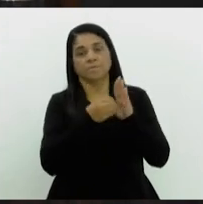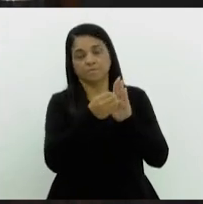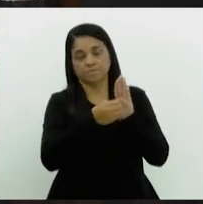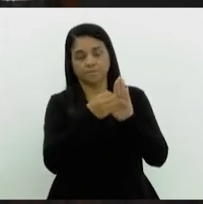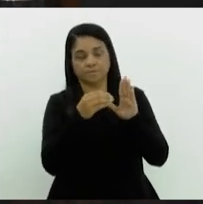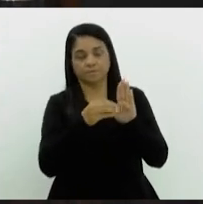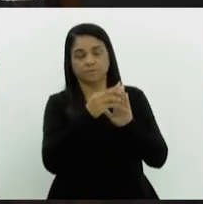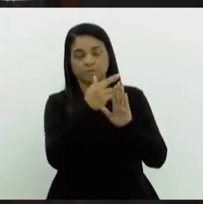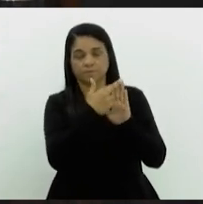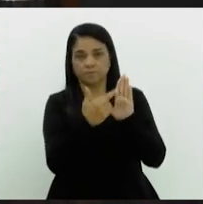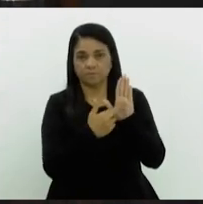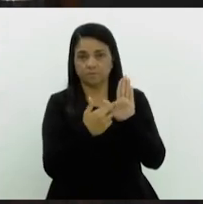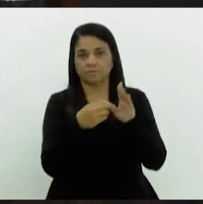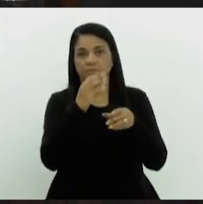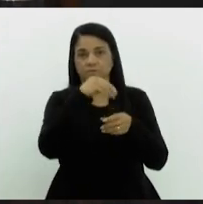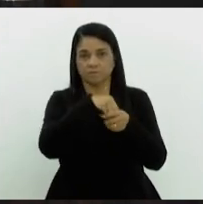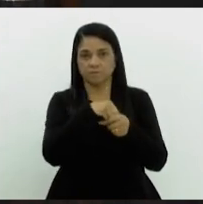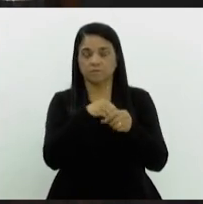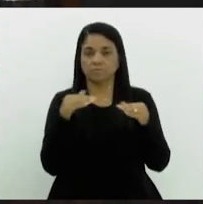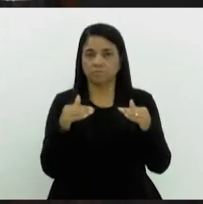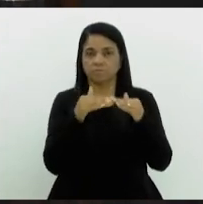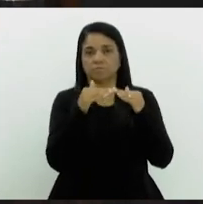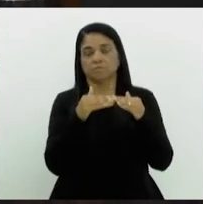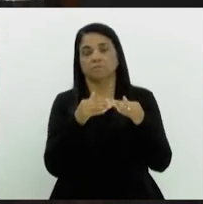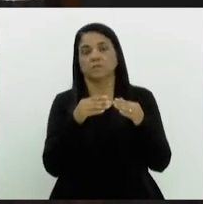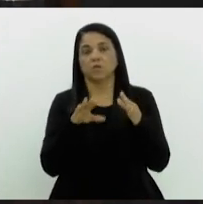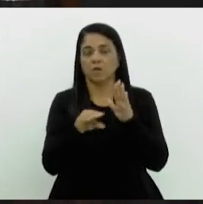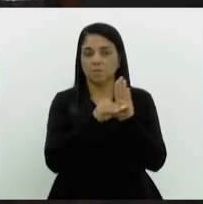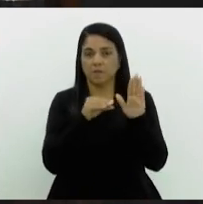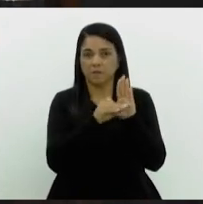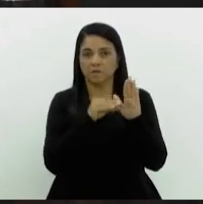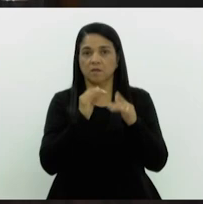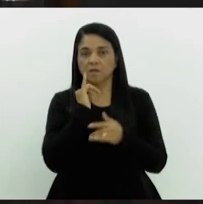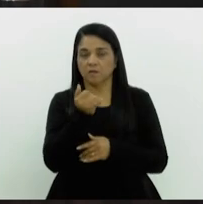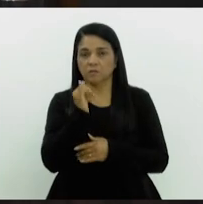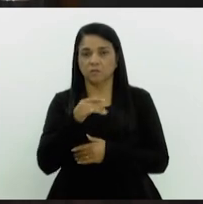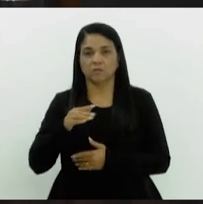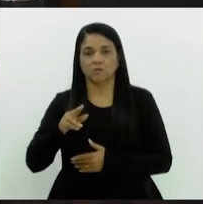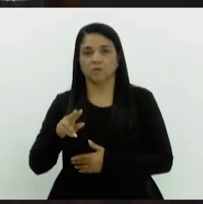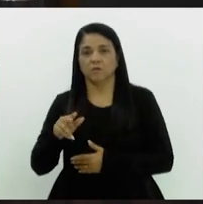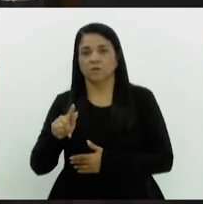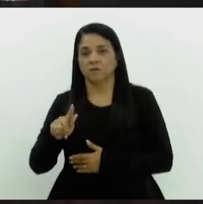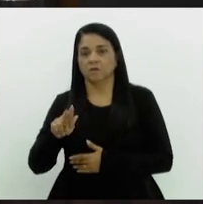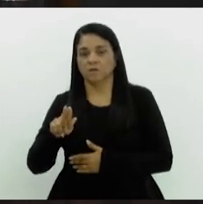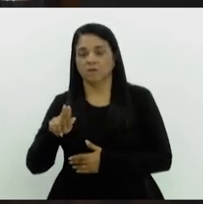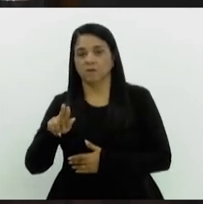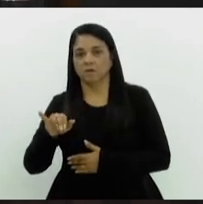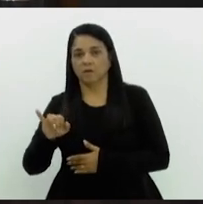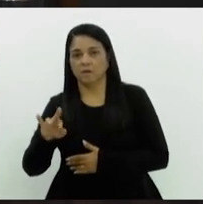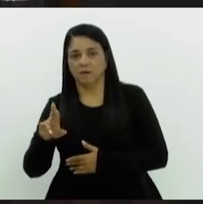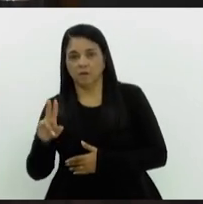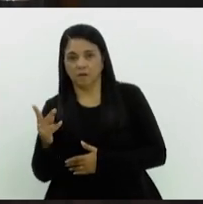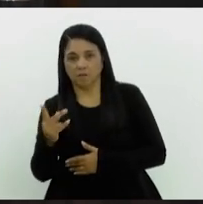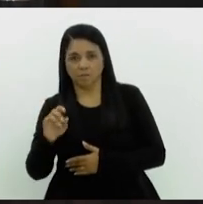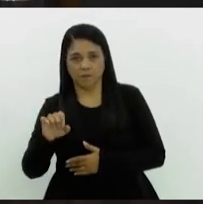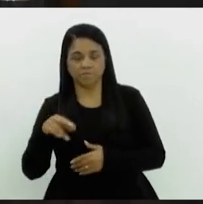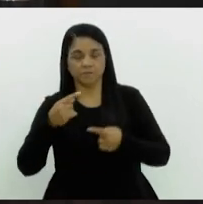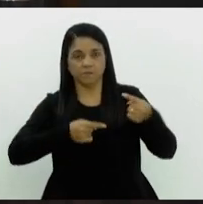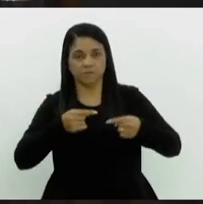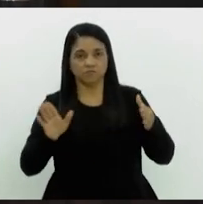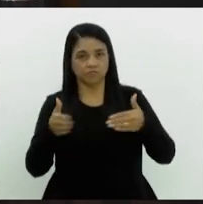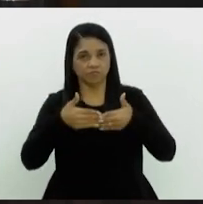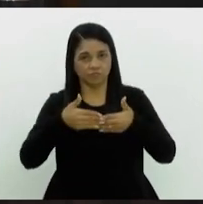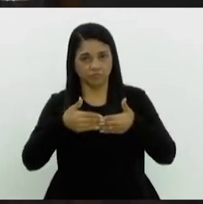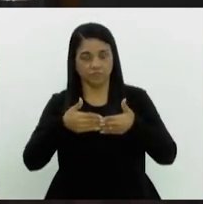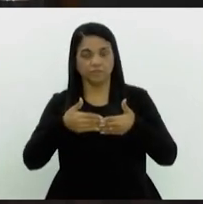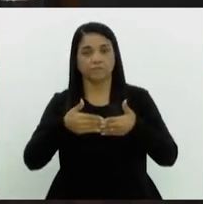Externas, favorável. Com emenda. Relator, deputado Guilherme Delaro. Em discussão, não havendo quem queira discutir.